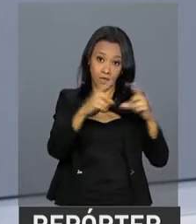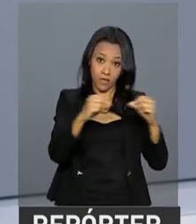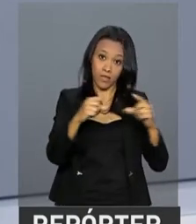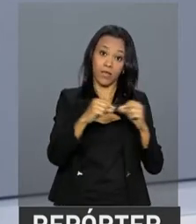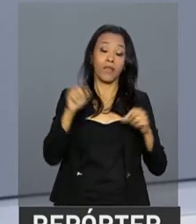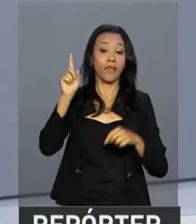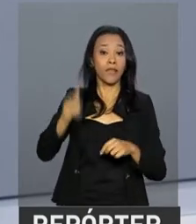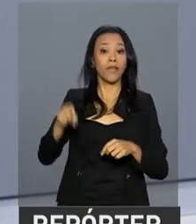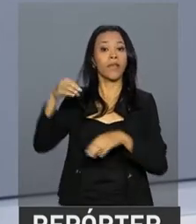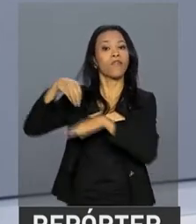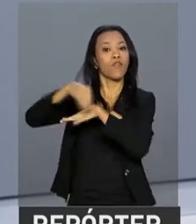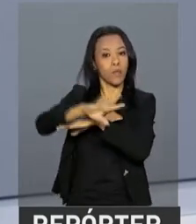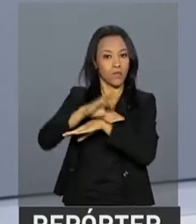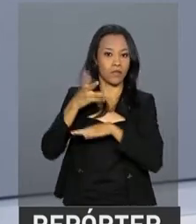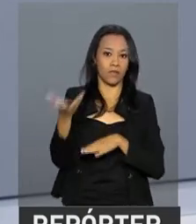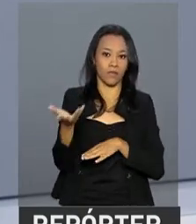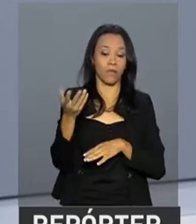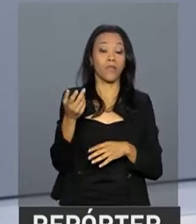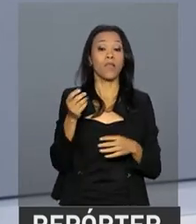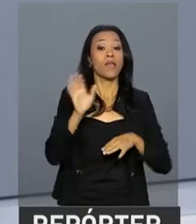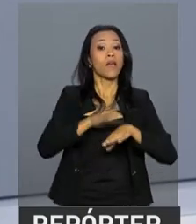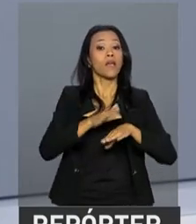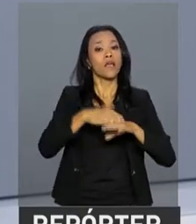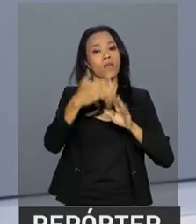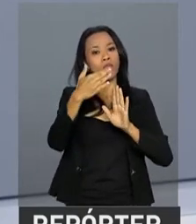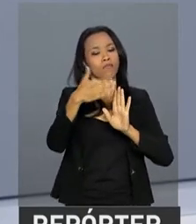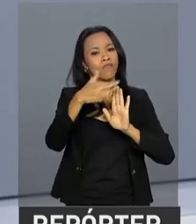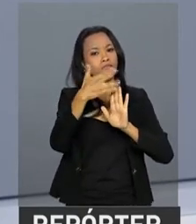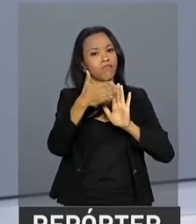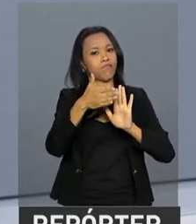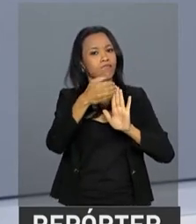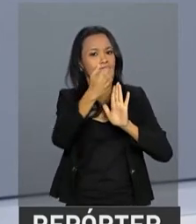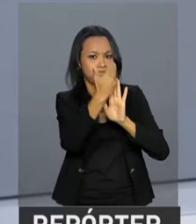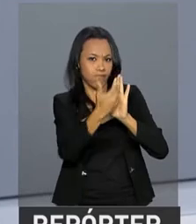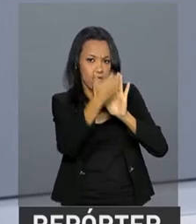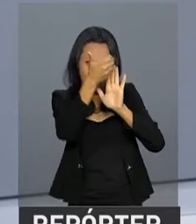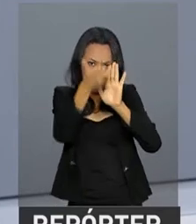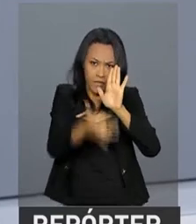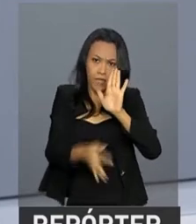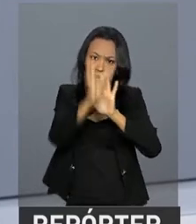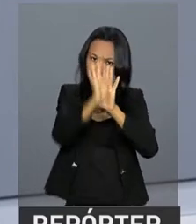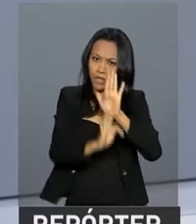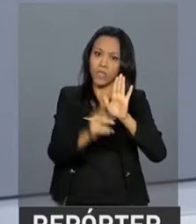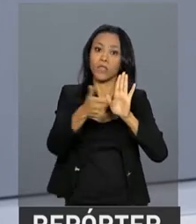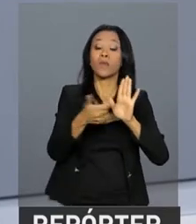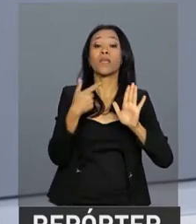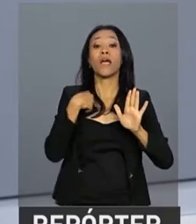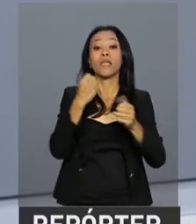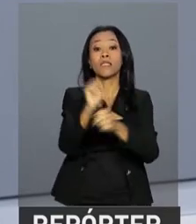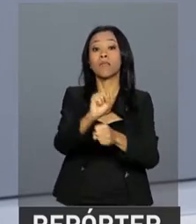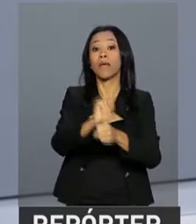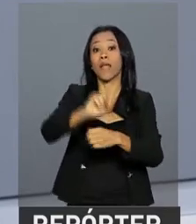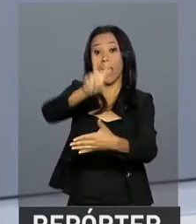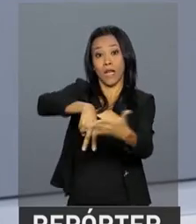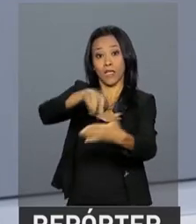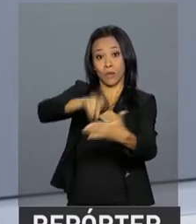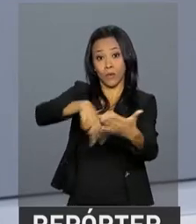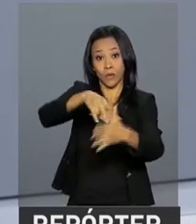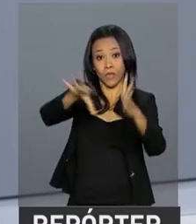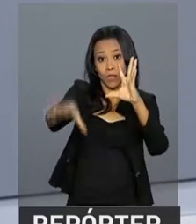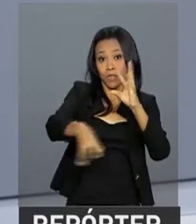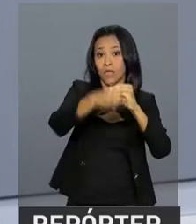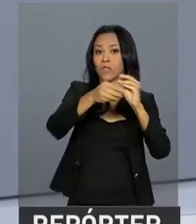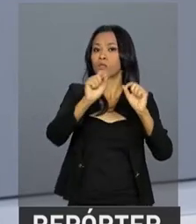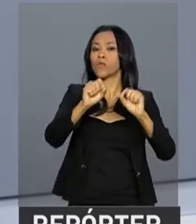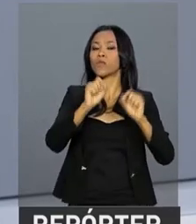da presidência da república segundo a nota o presidente espera para hoje a leitura de emenda do deputado arthur maia sobre a reforma